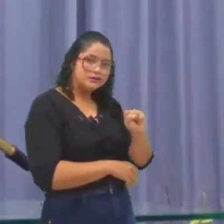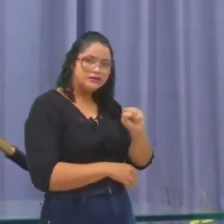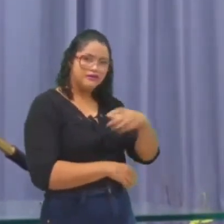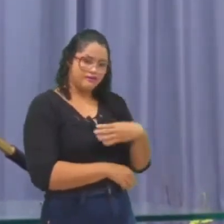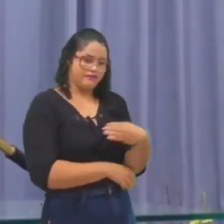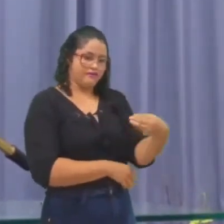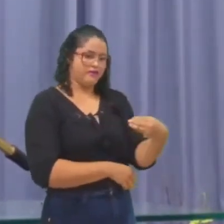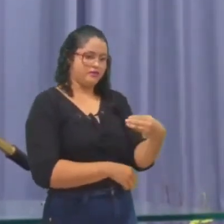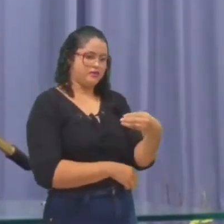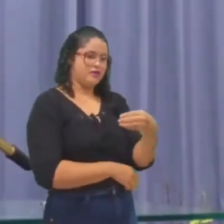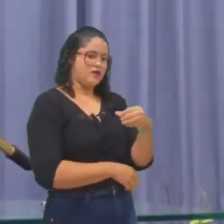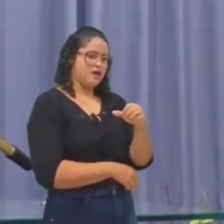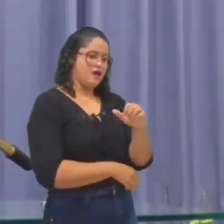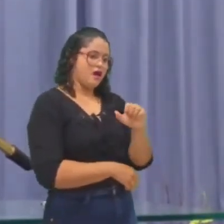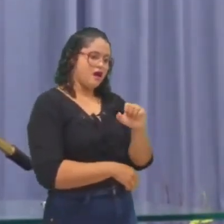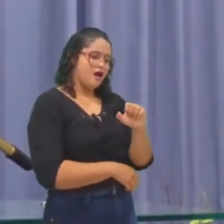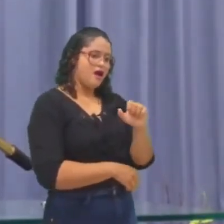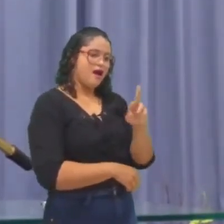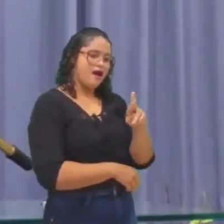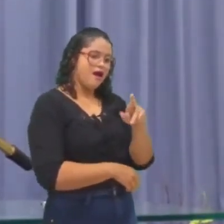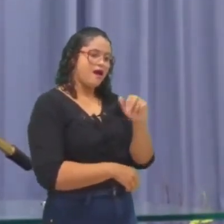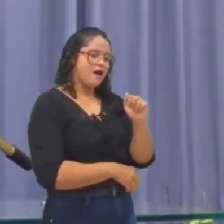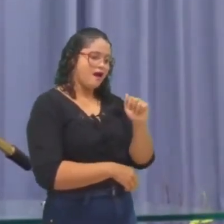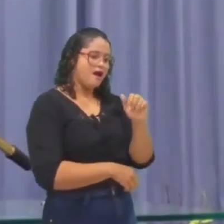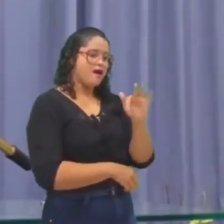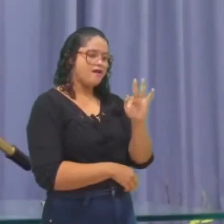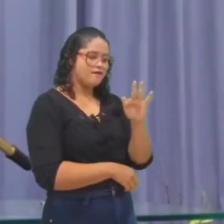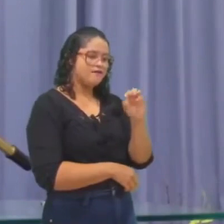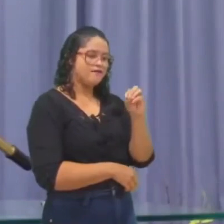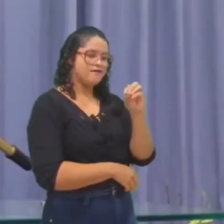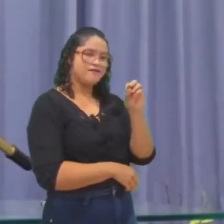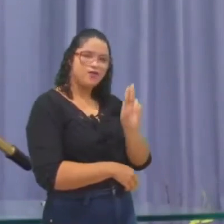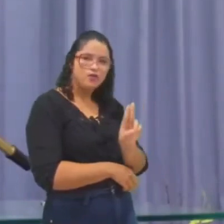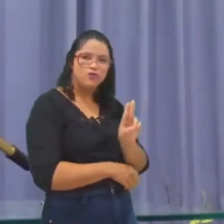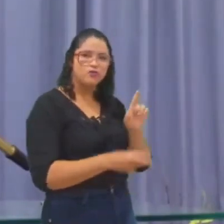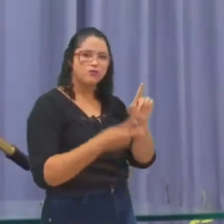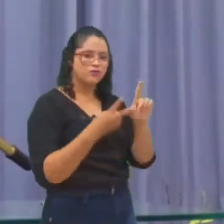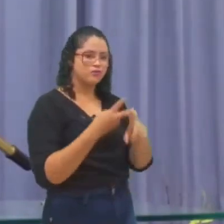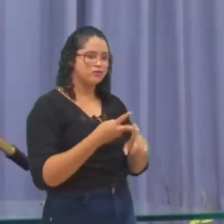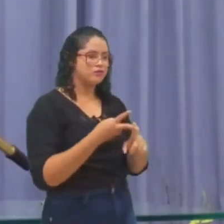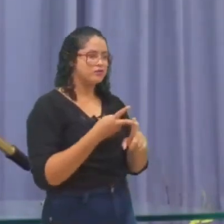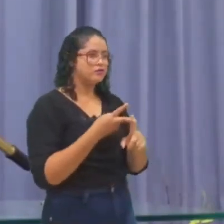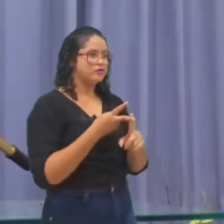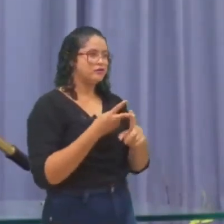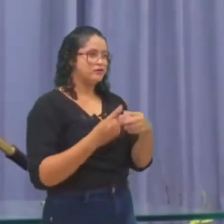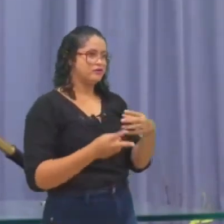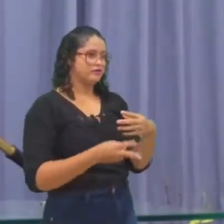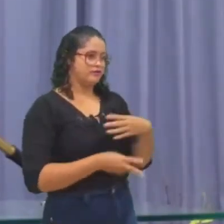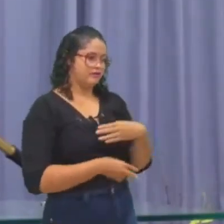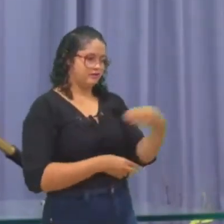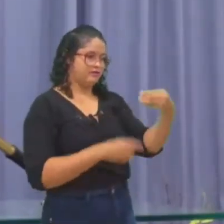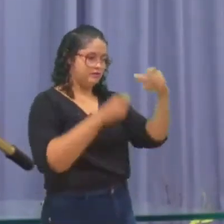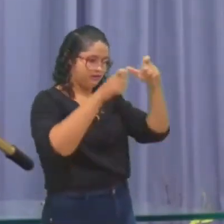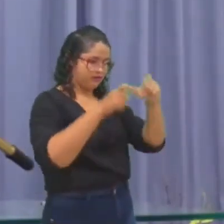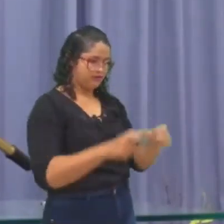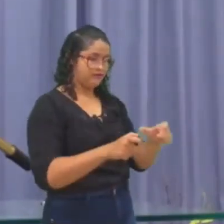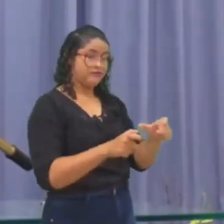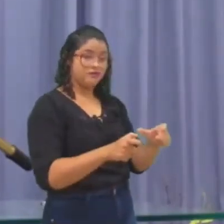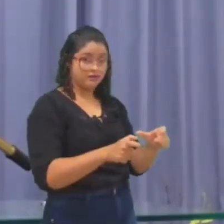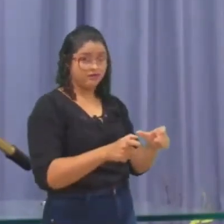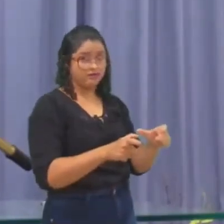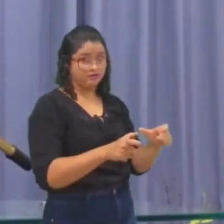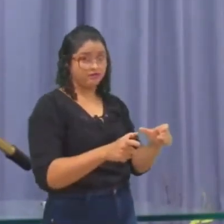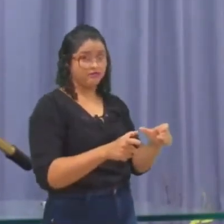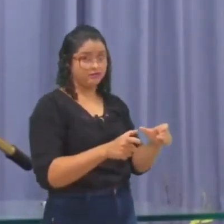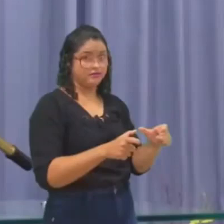Rafu. Da tribo de Zebulon, Gadiel, filho de Zod. Da tribo de José, pela